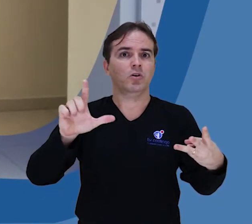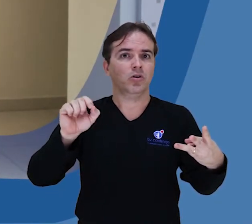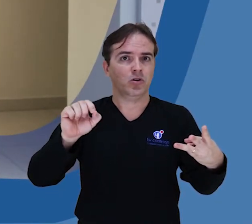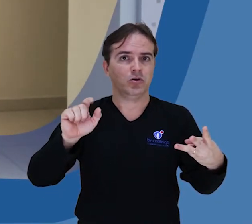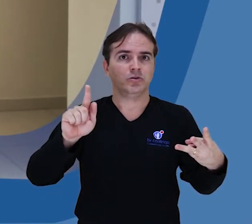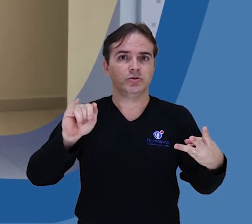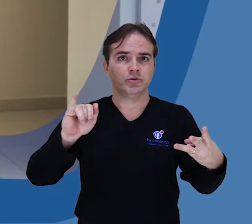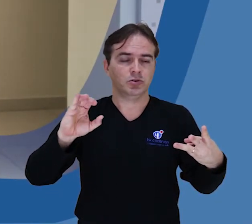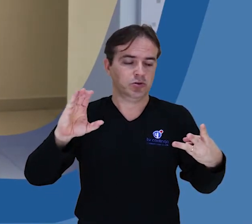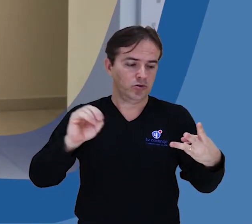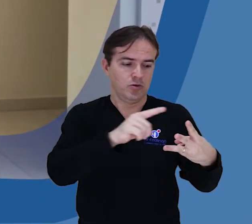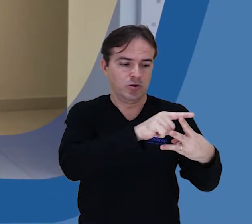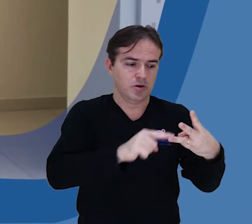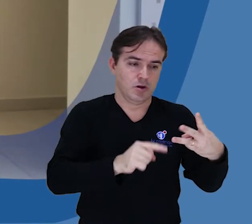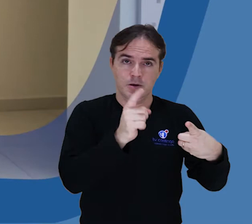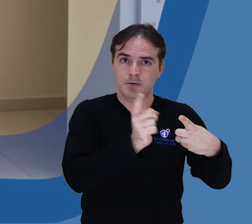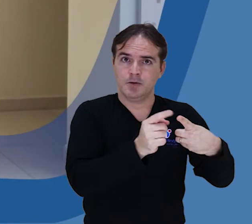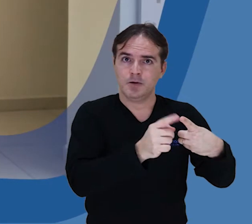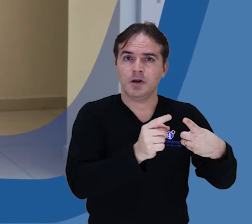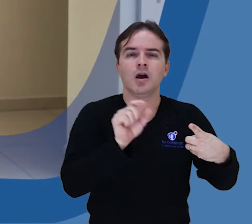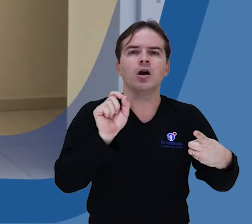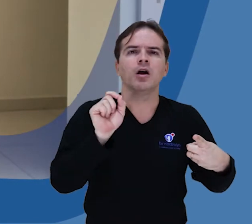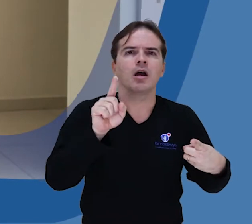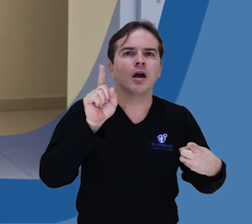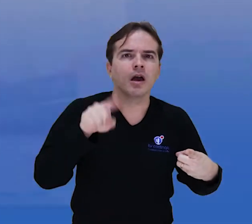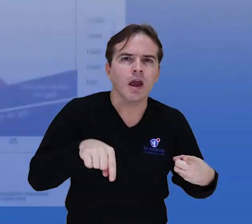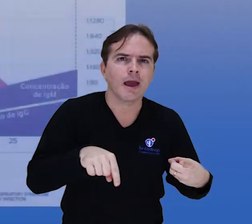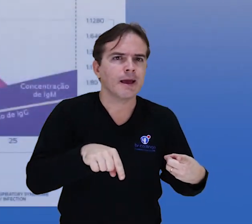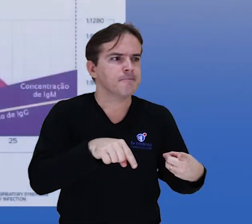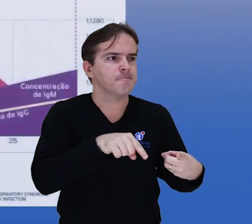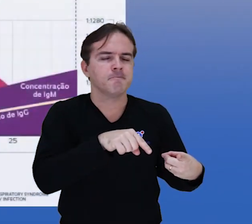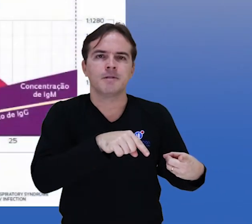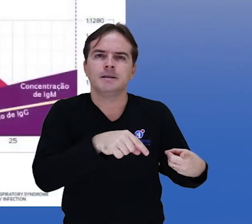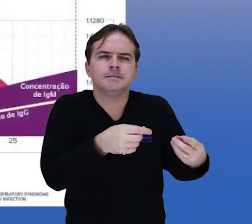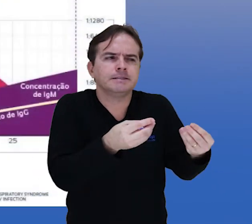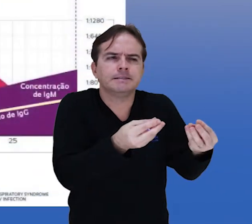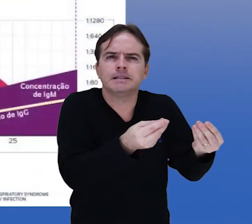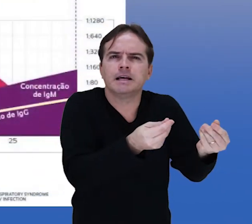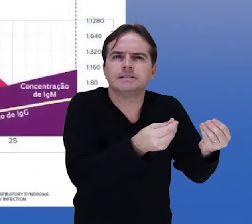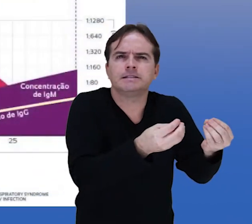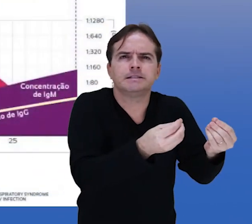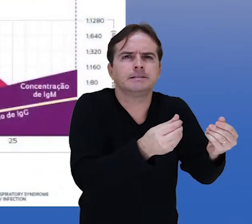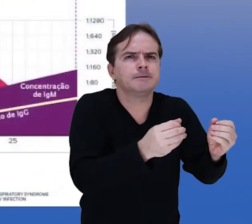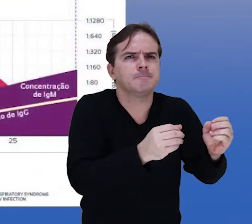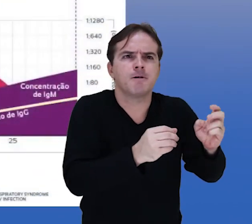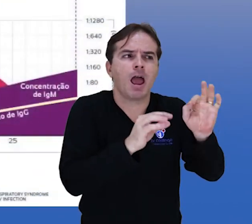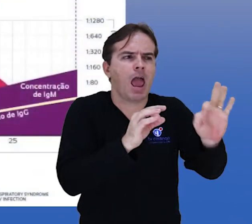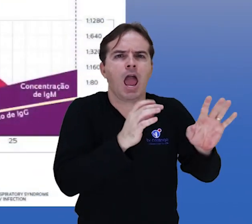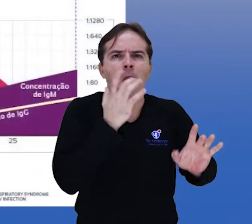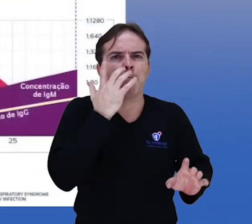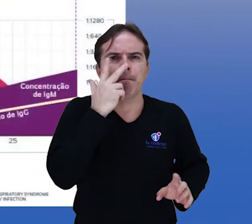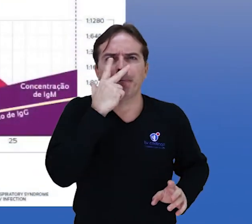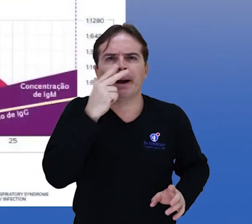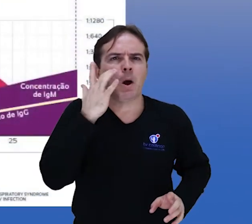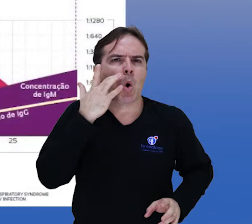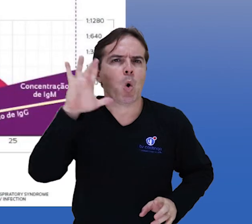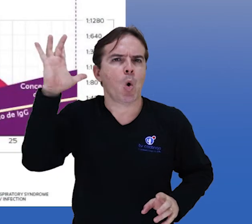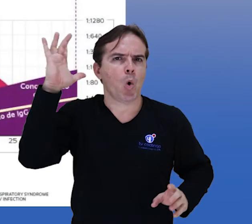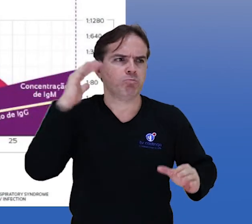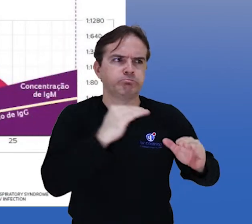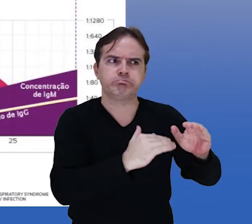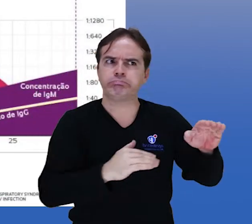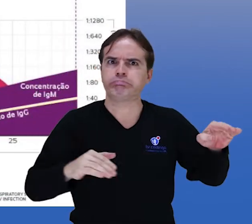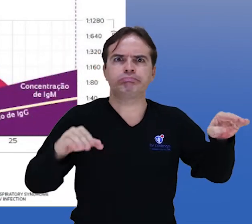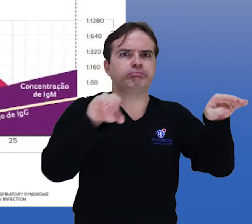o RT-PCR é um teste de alta sensibilidade. É o padrão ouro hoje no Brasil, né? Então é um